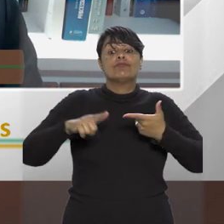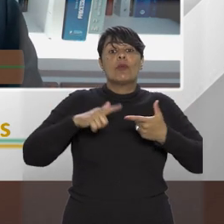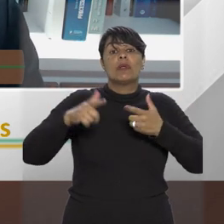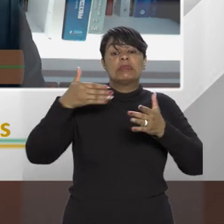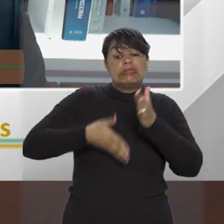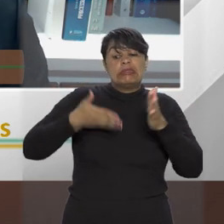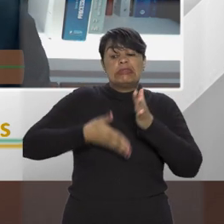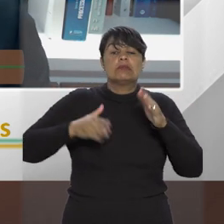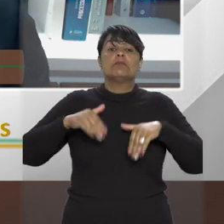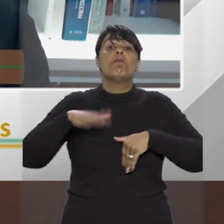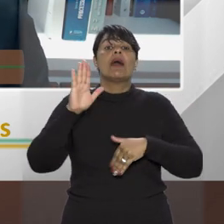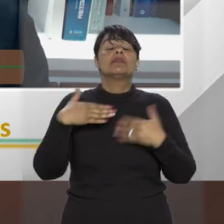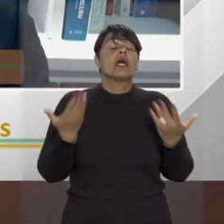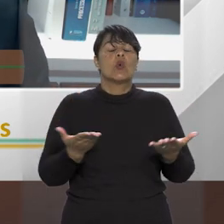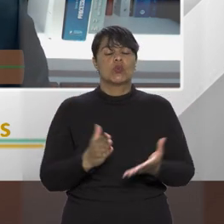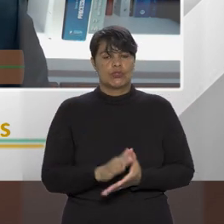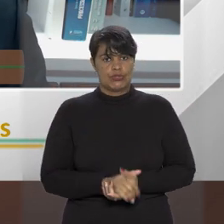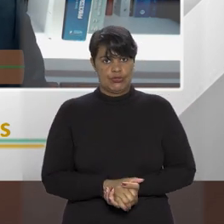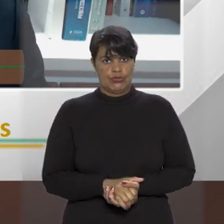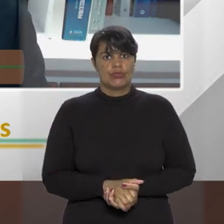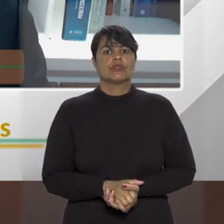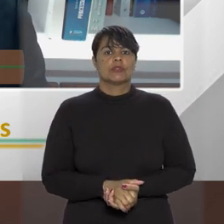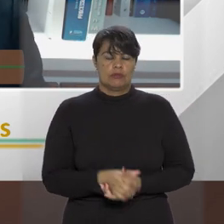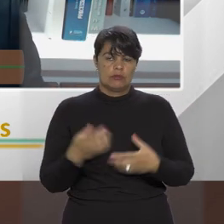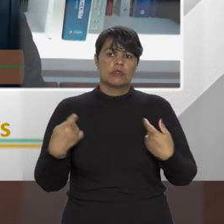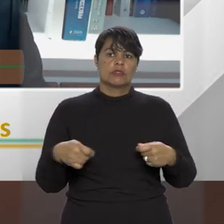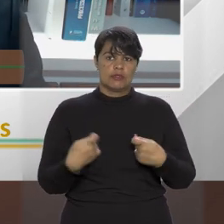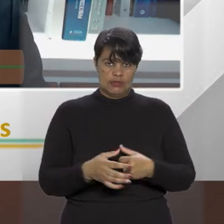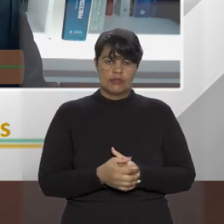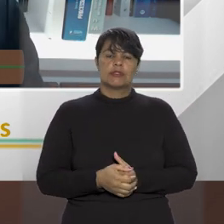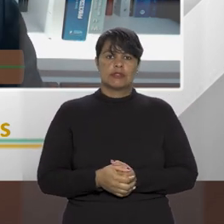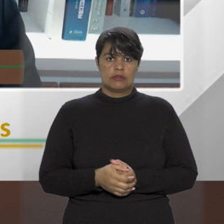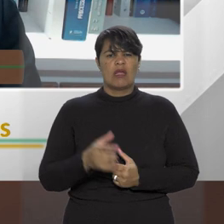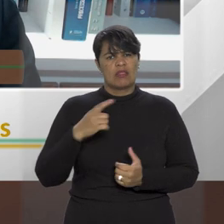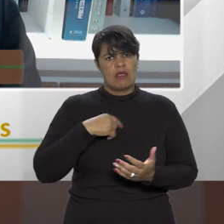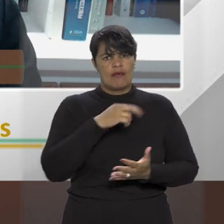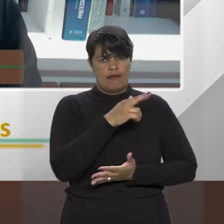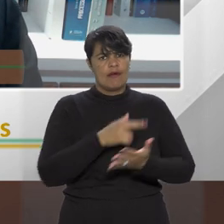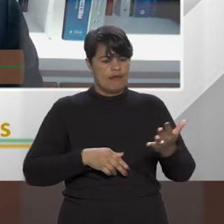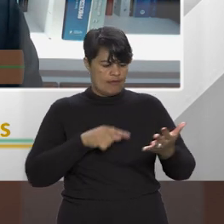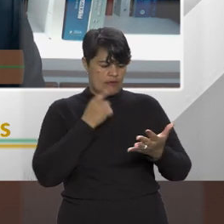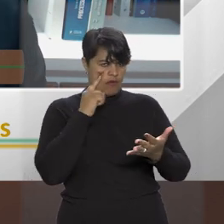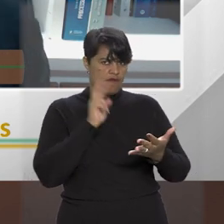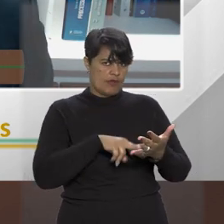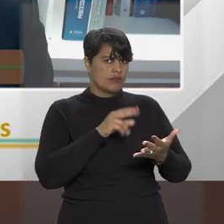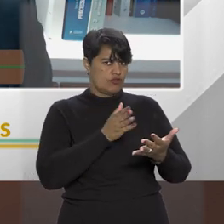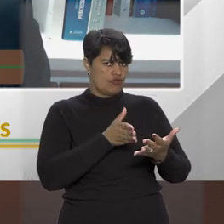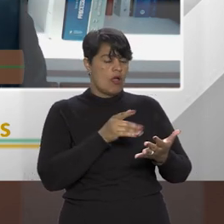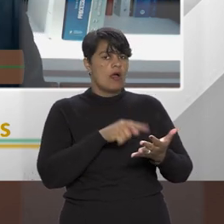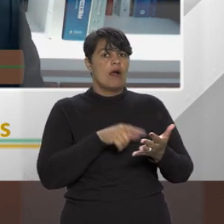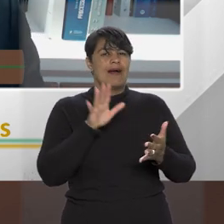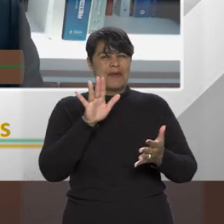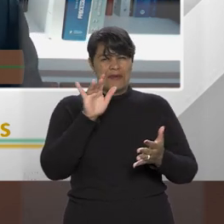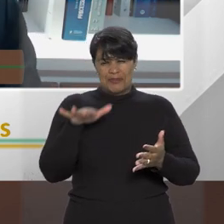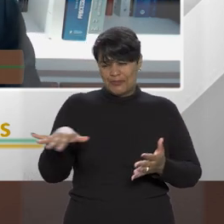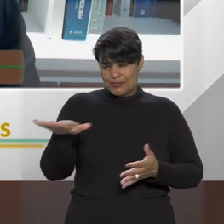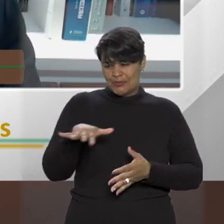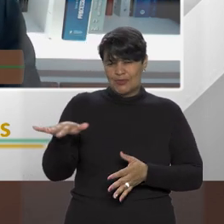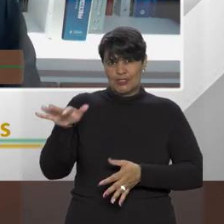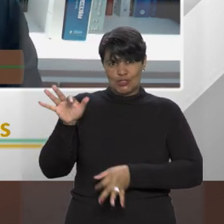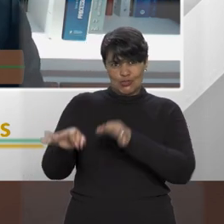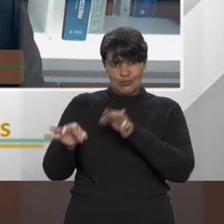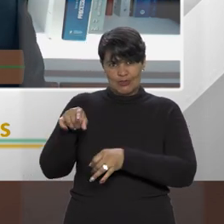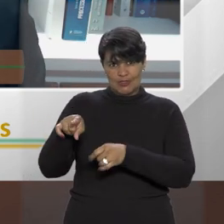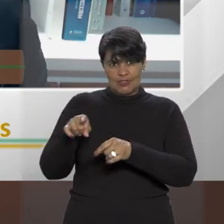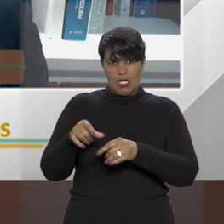o principal gargalo do Poder Judiciário é a fase executiva, é a fase de execução. Em média, um processo na